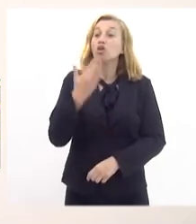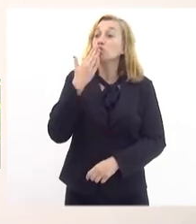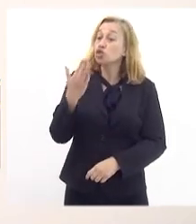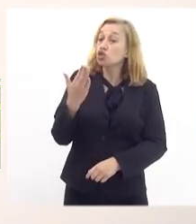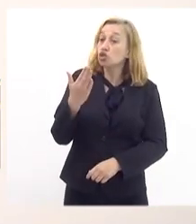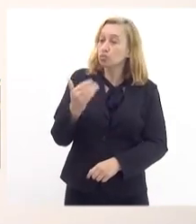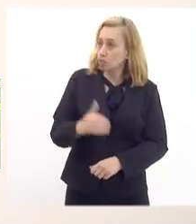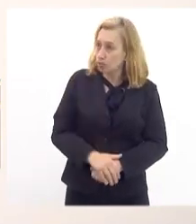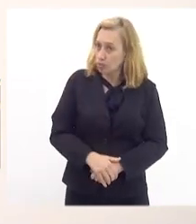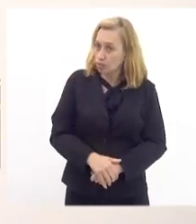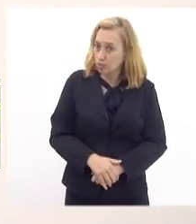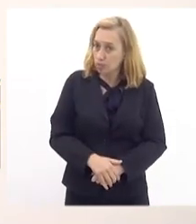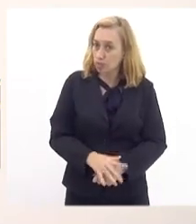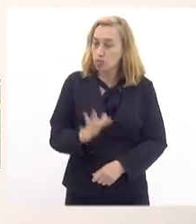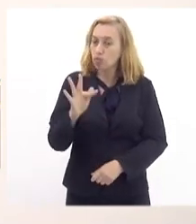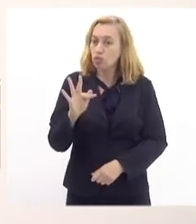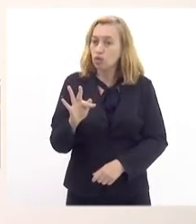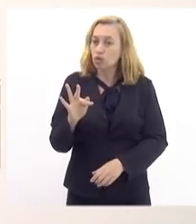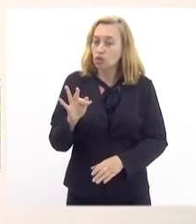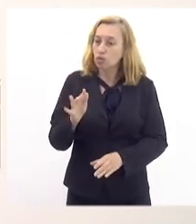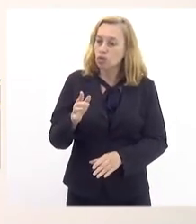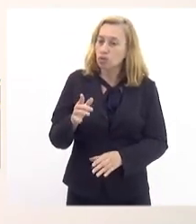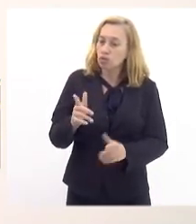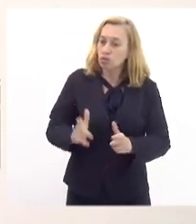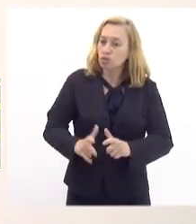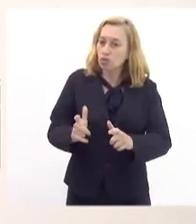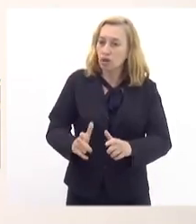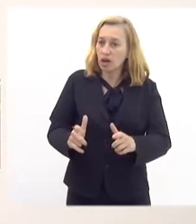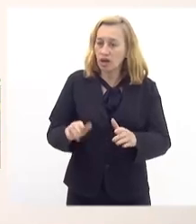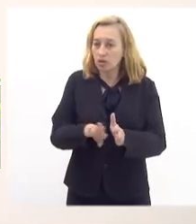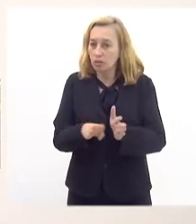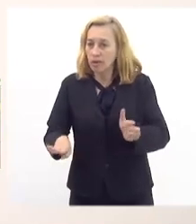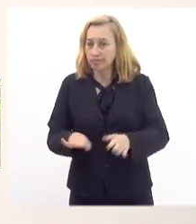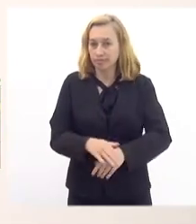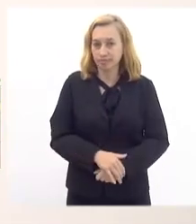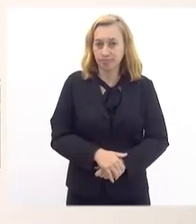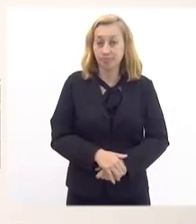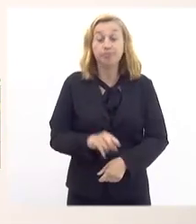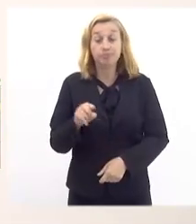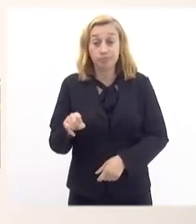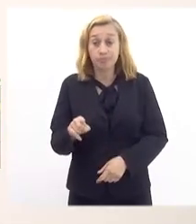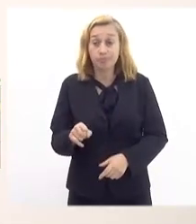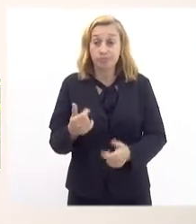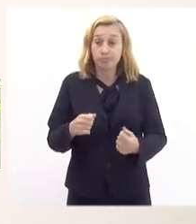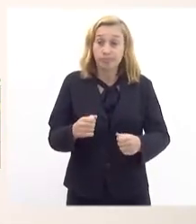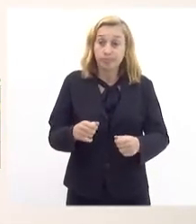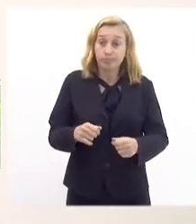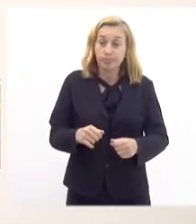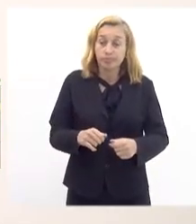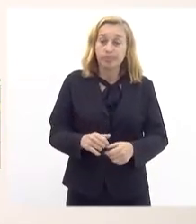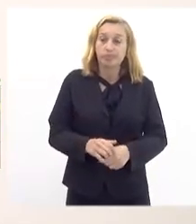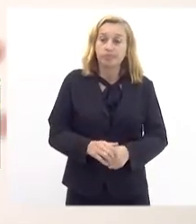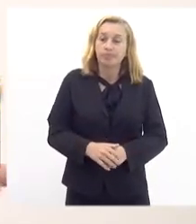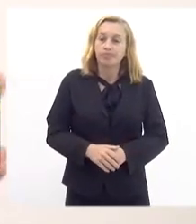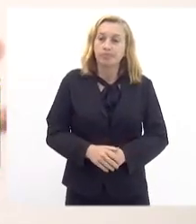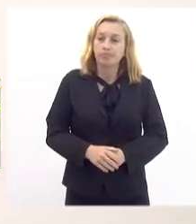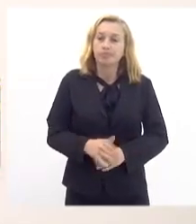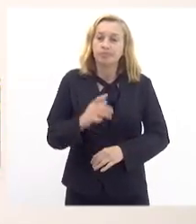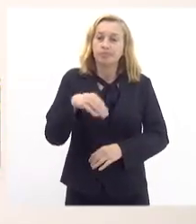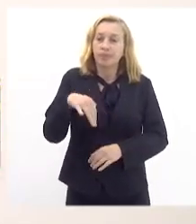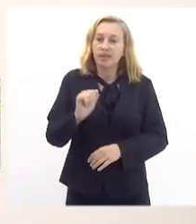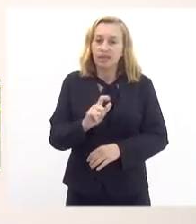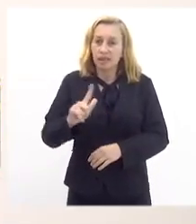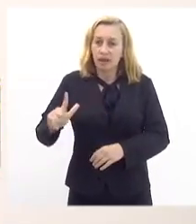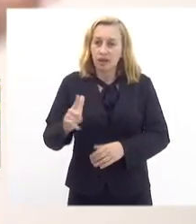tipo do fundo no lugar de vocês embarcação se pretende que esteja né porque que lá você procedimentos e tratamentos contaminados por metais